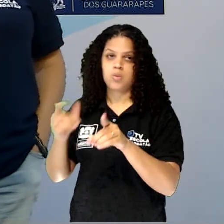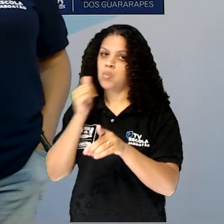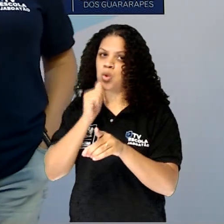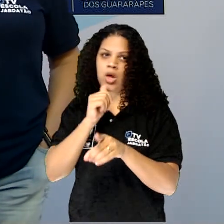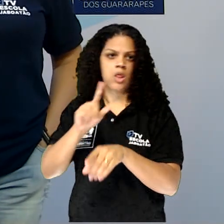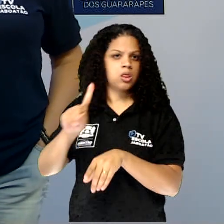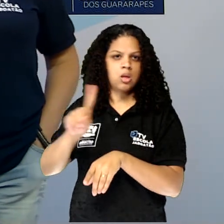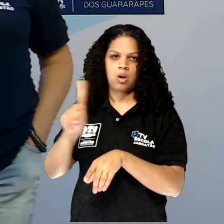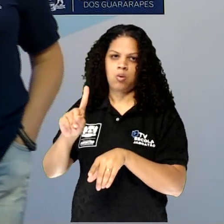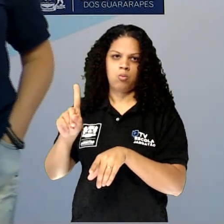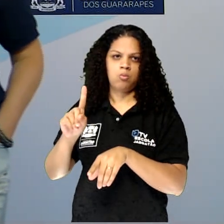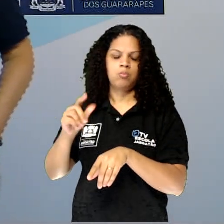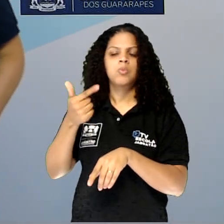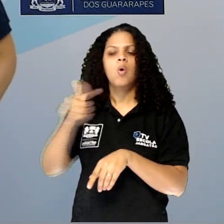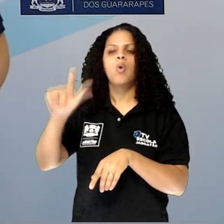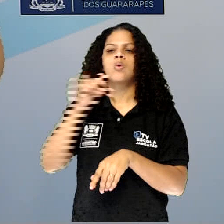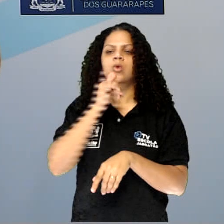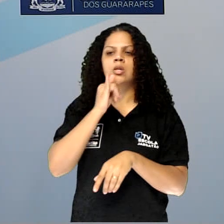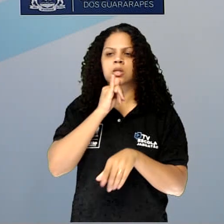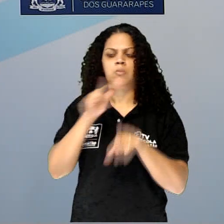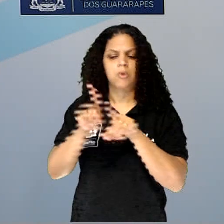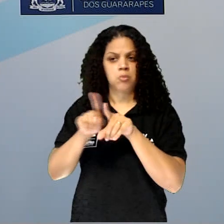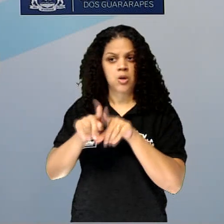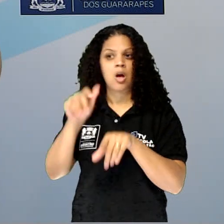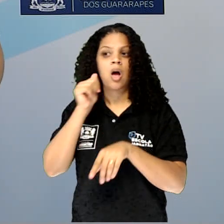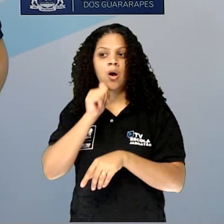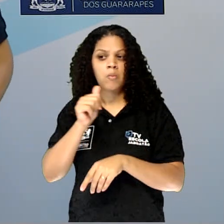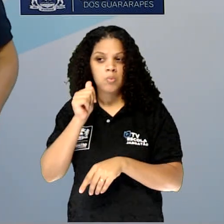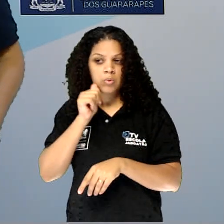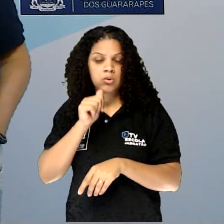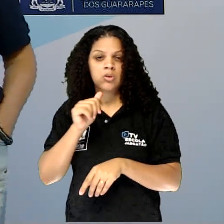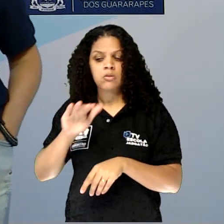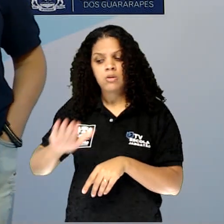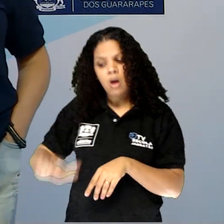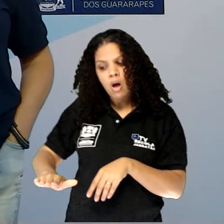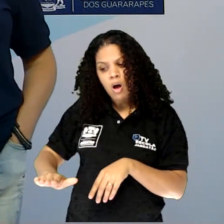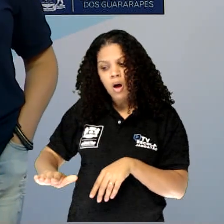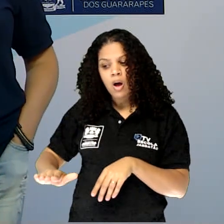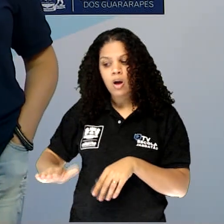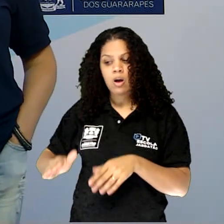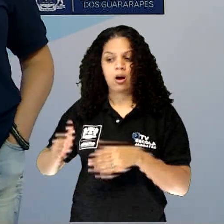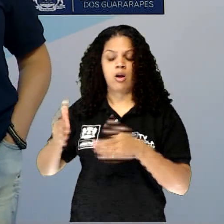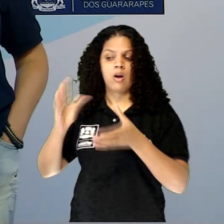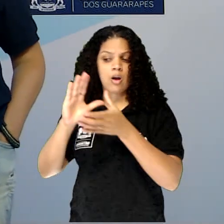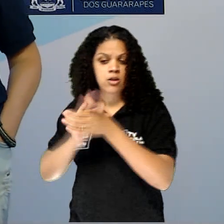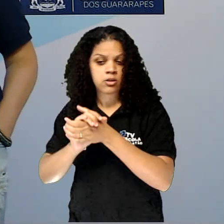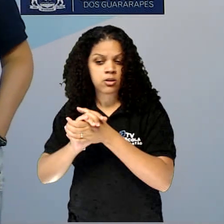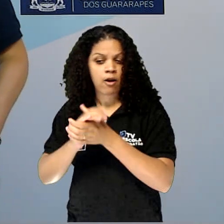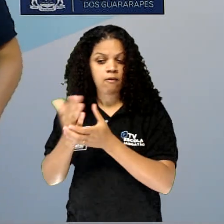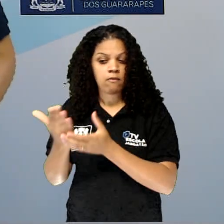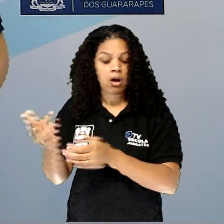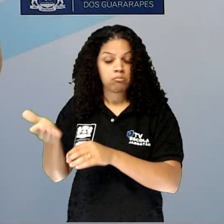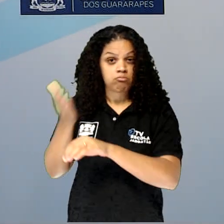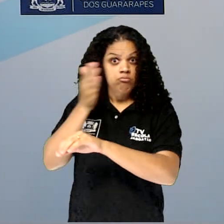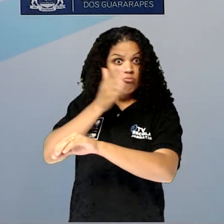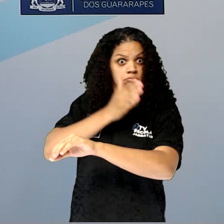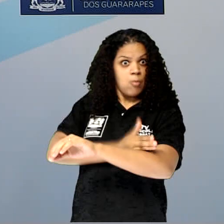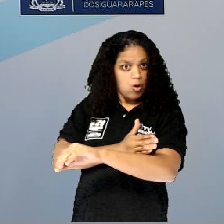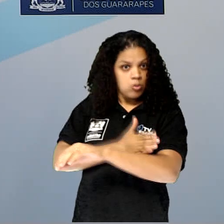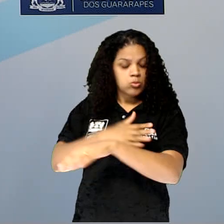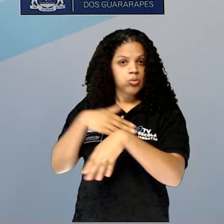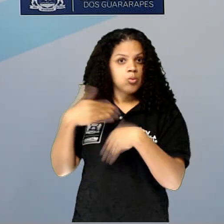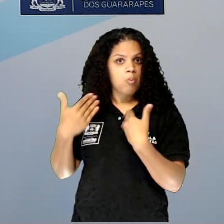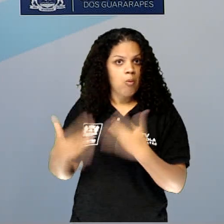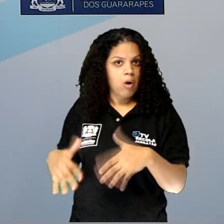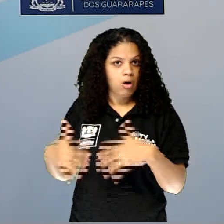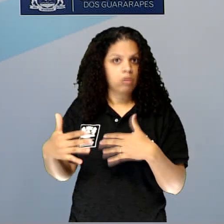cedo. A partir dos 12 anos, uma menina já estava sendo encaminhada para o casamento. E